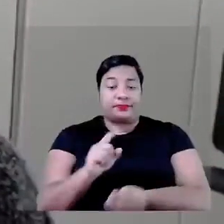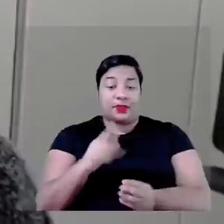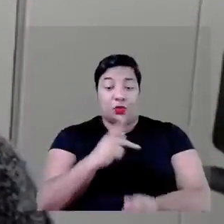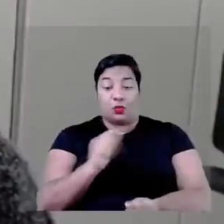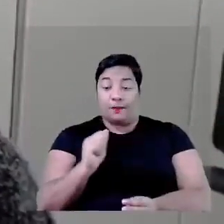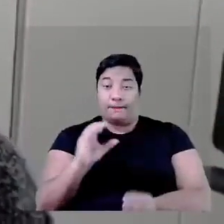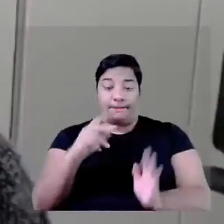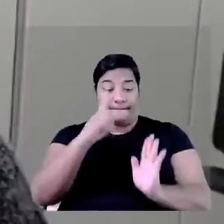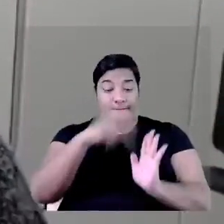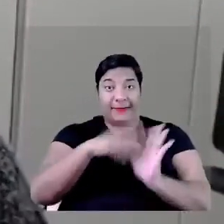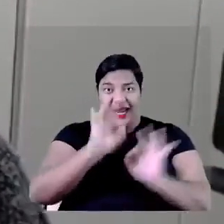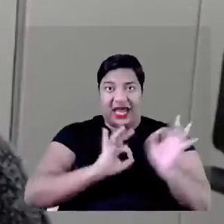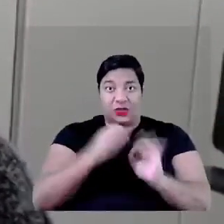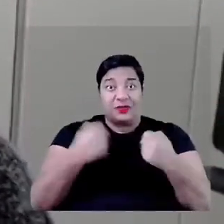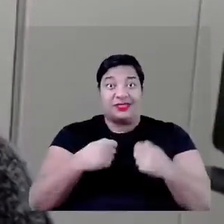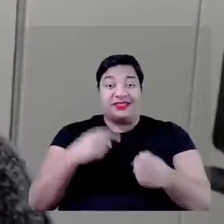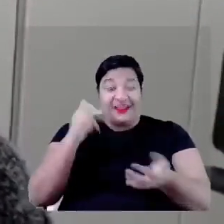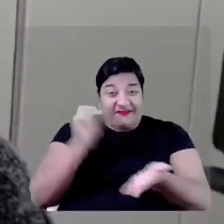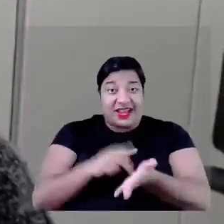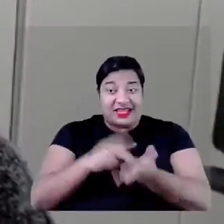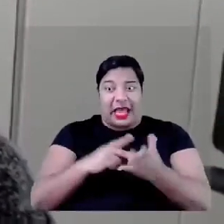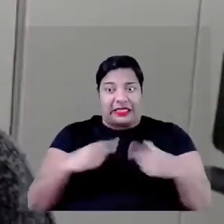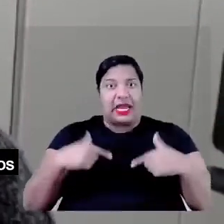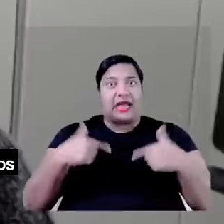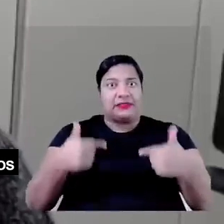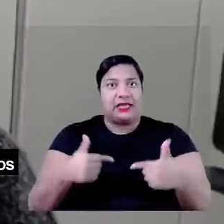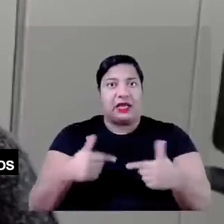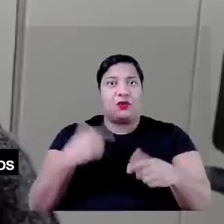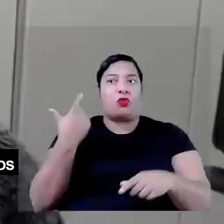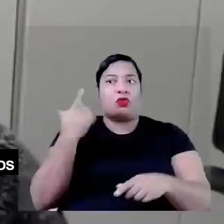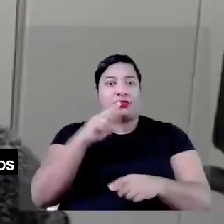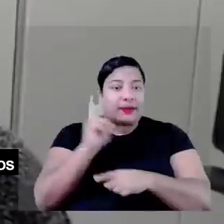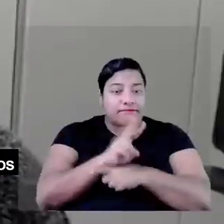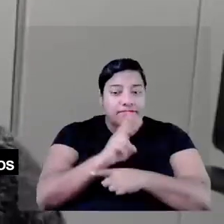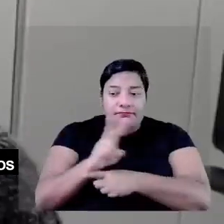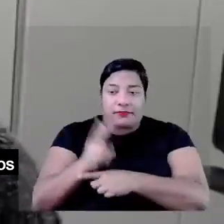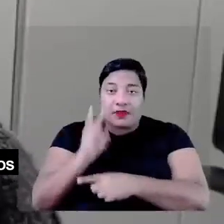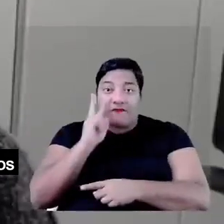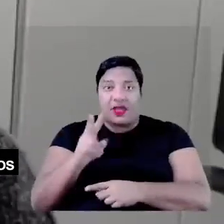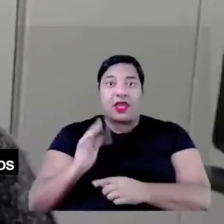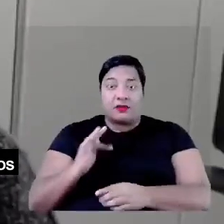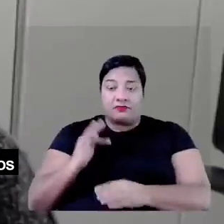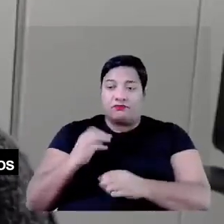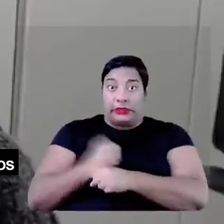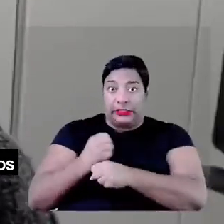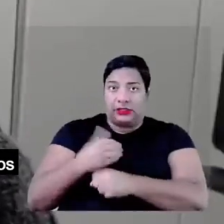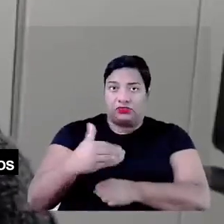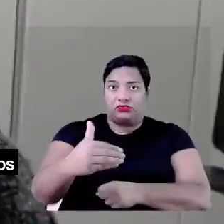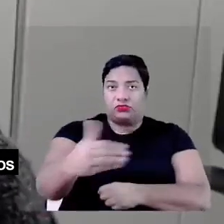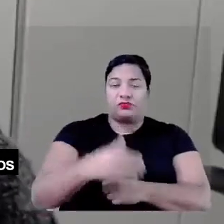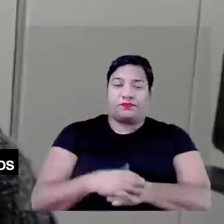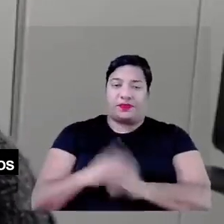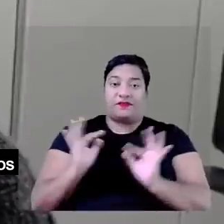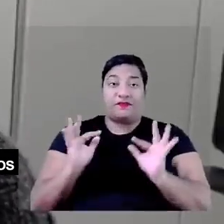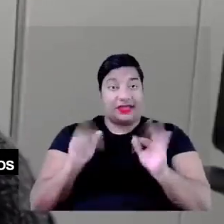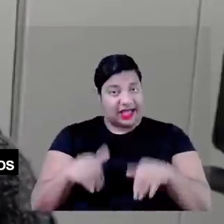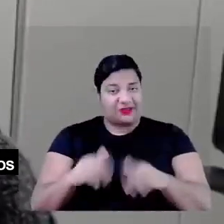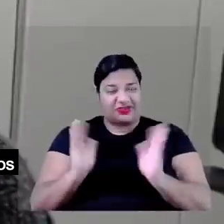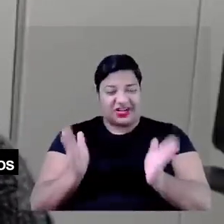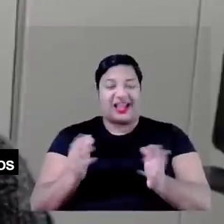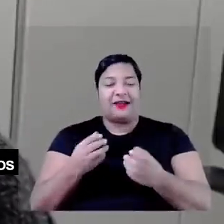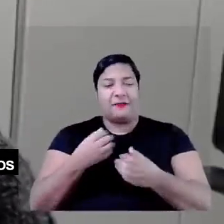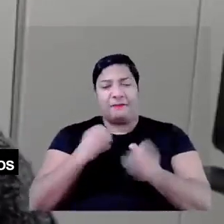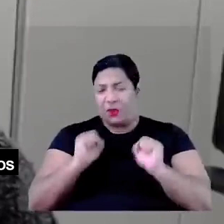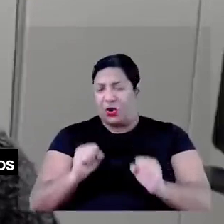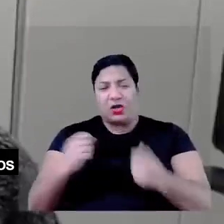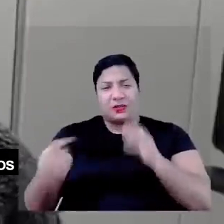ações práticas efetivas e monitoráveis ao longo do tempo. Então, eu concluo a minha fala, fico à disposição aí para outras perguntas,